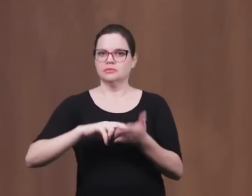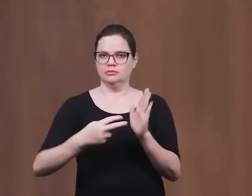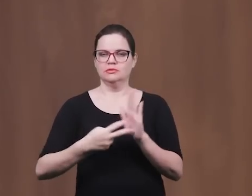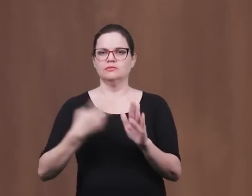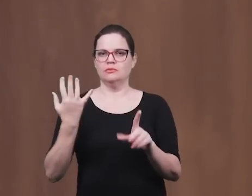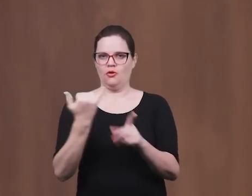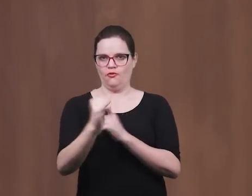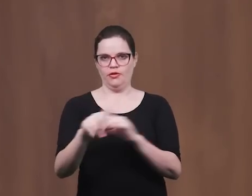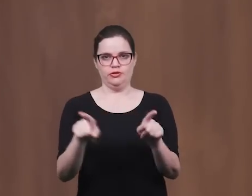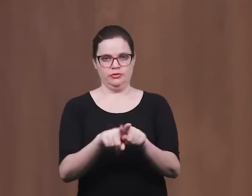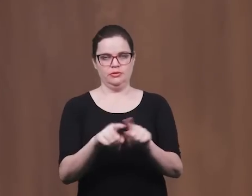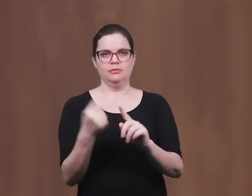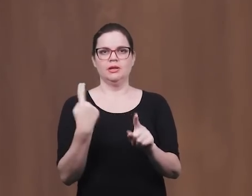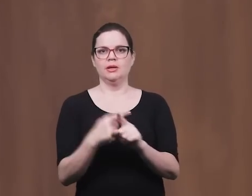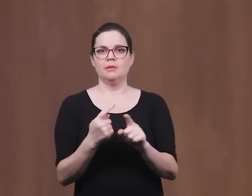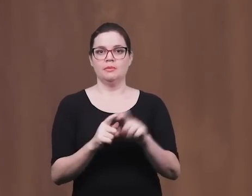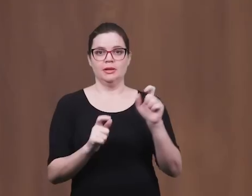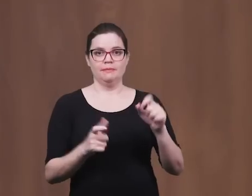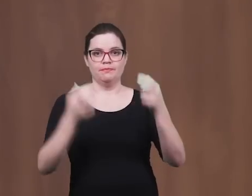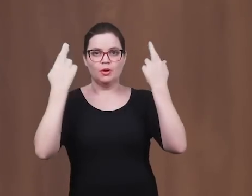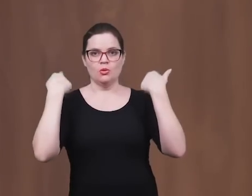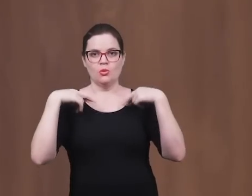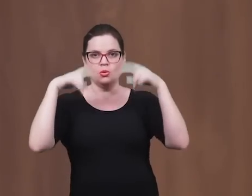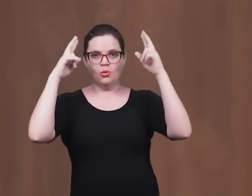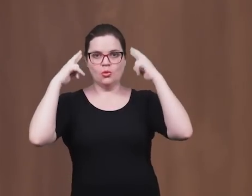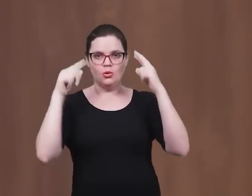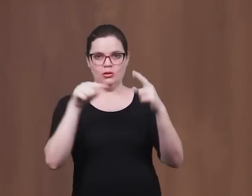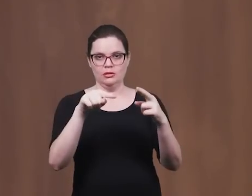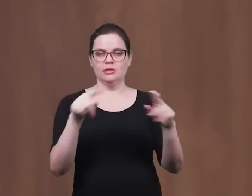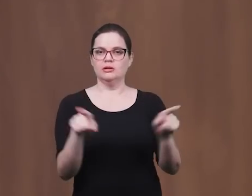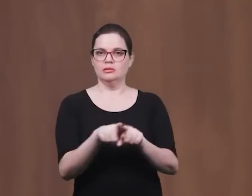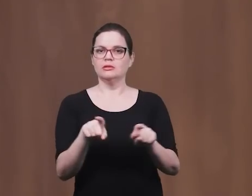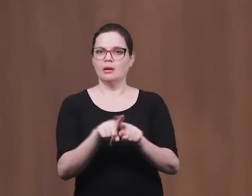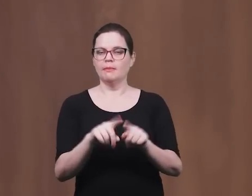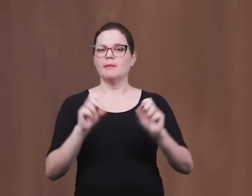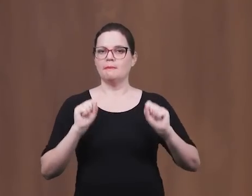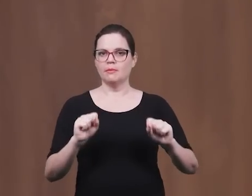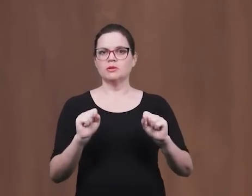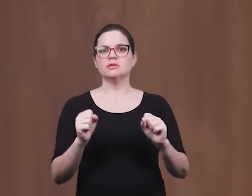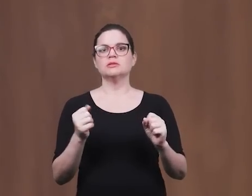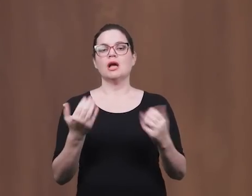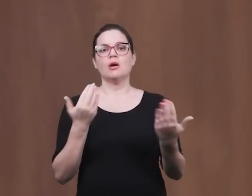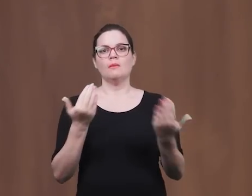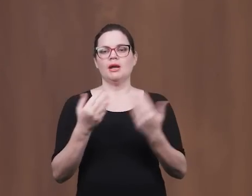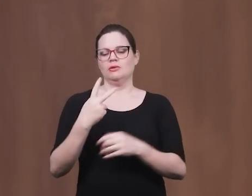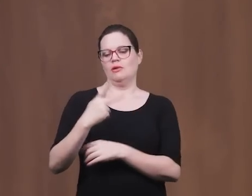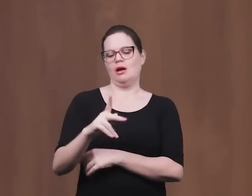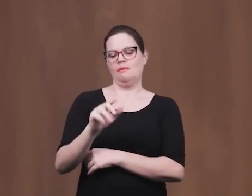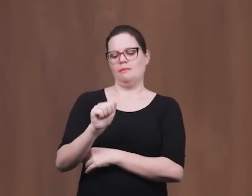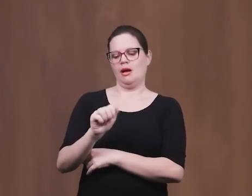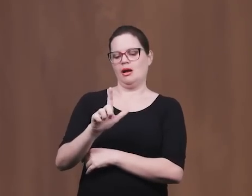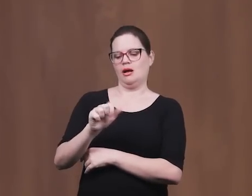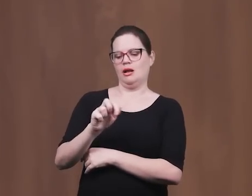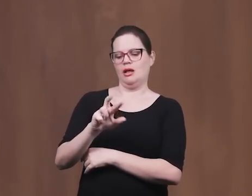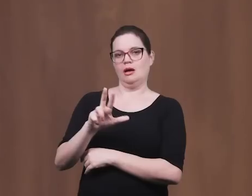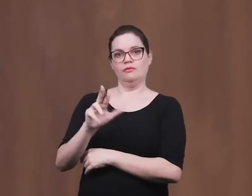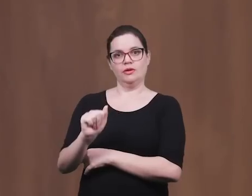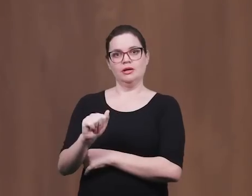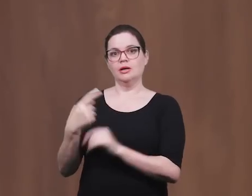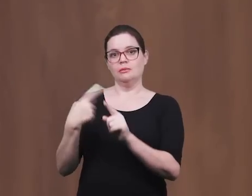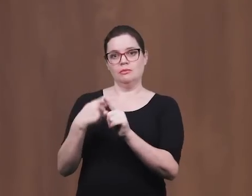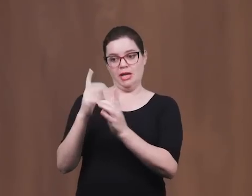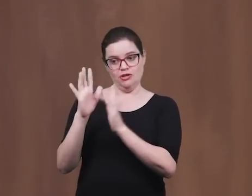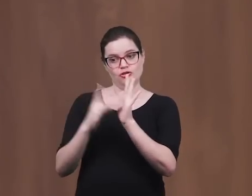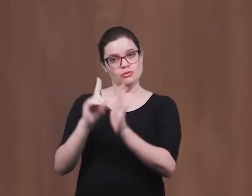a palavra aqui, o cordeiro, está muito relacionada com a palavra de Deus, né? Porque Jesus é o Filho de Deus, é o Verbo